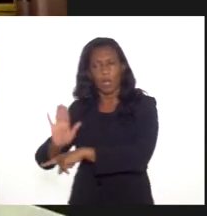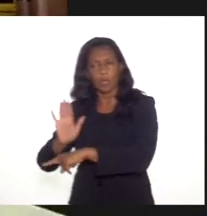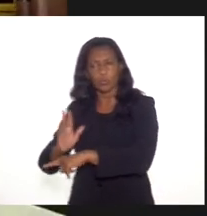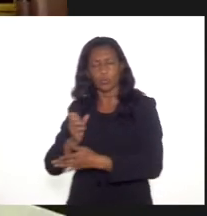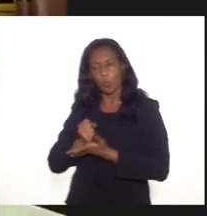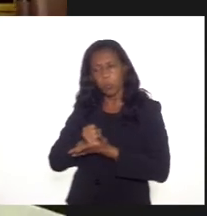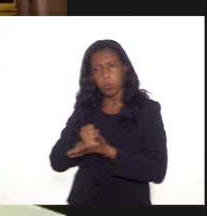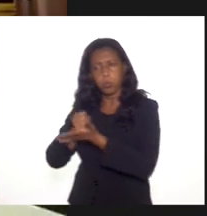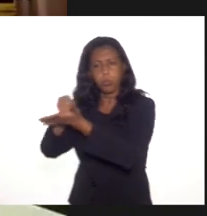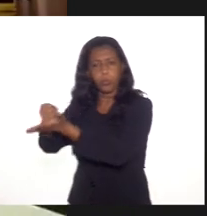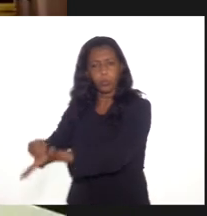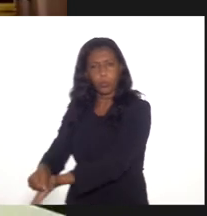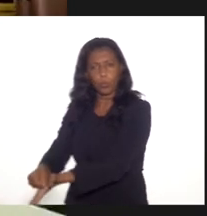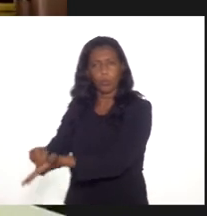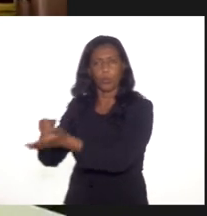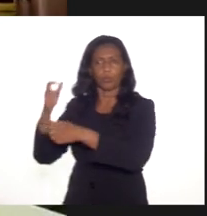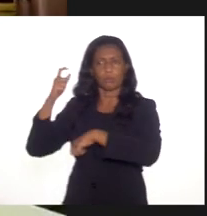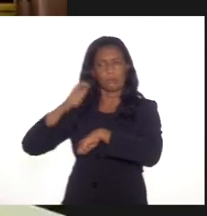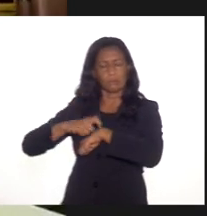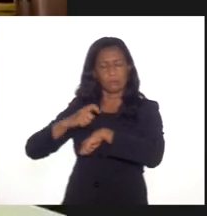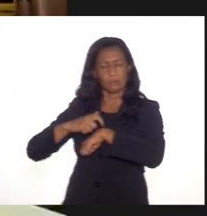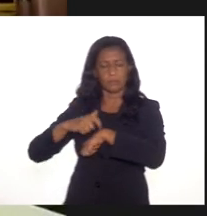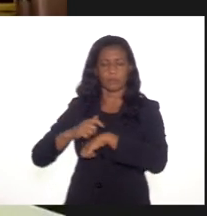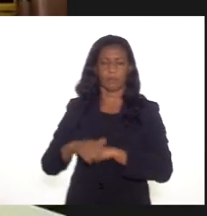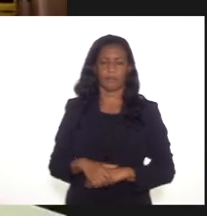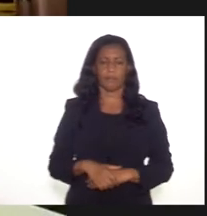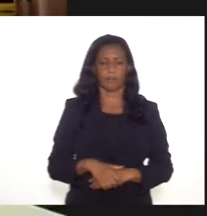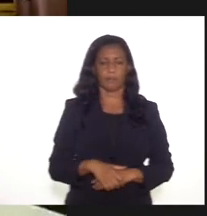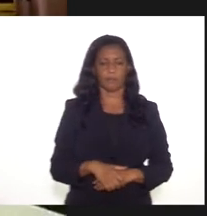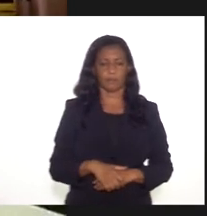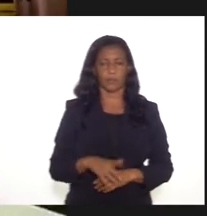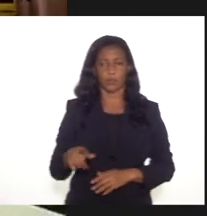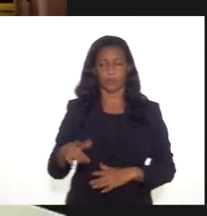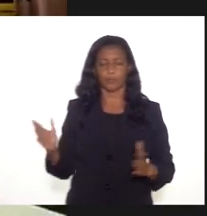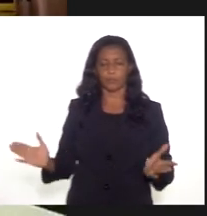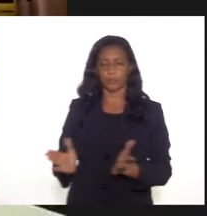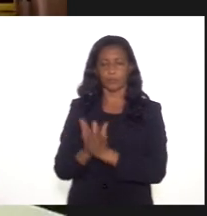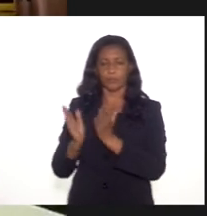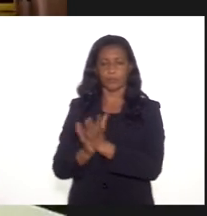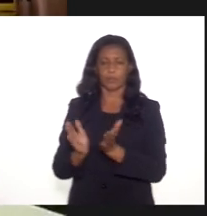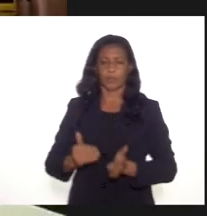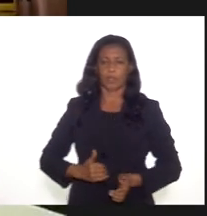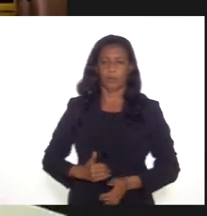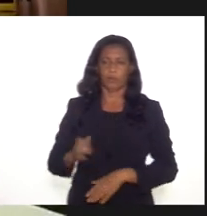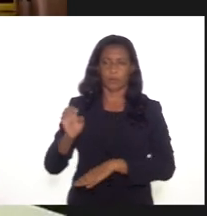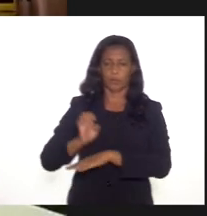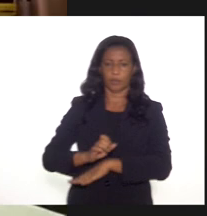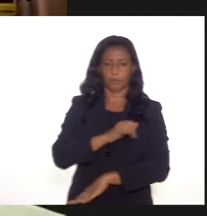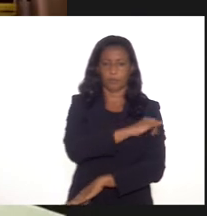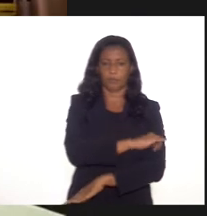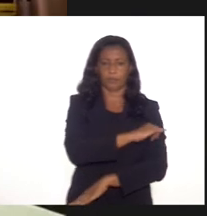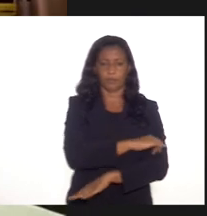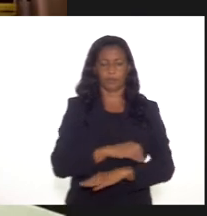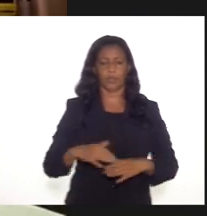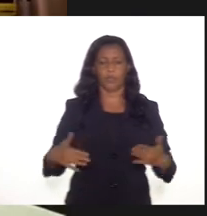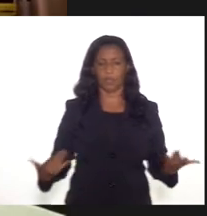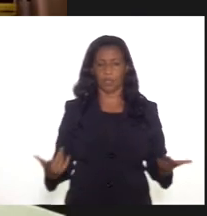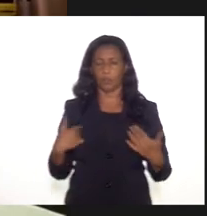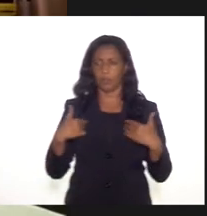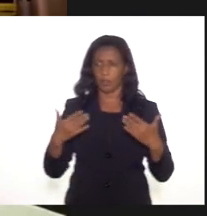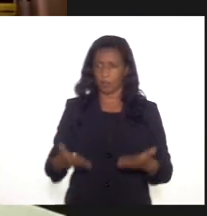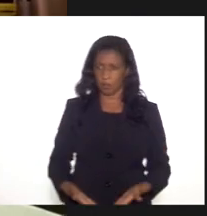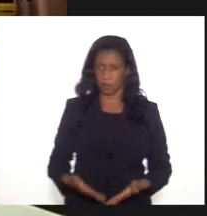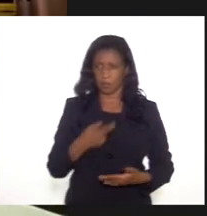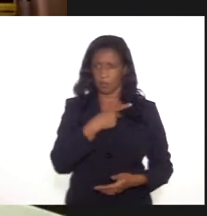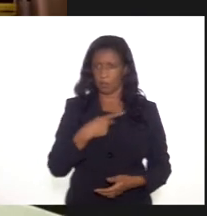socorro tão necessário nesse momento de extrema miséria e pobreza no estado do Rio de Janeiro. Então fica aqui,